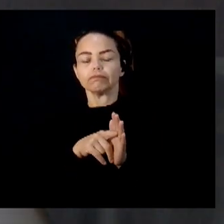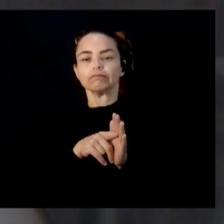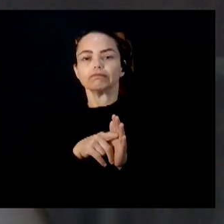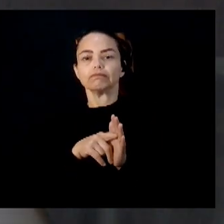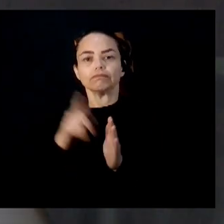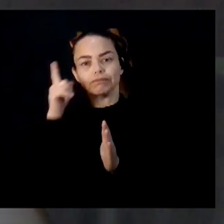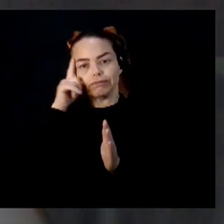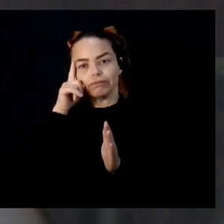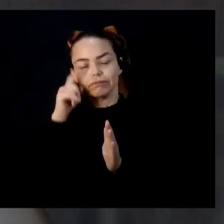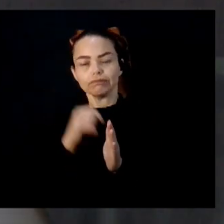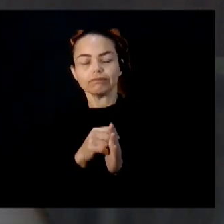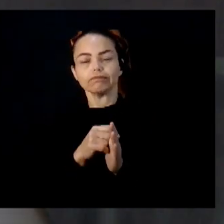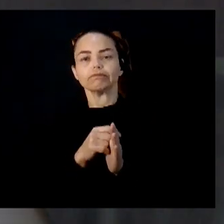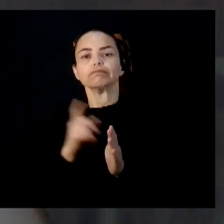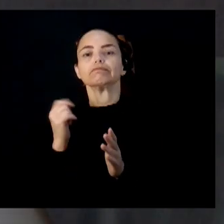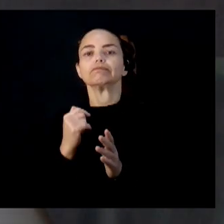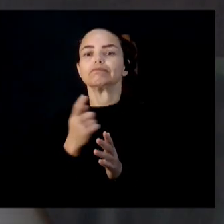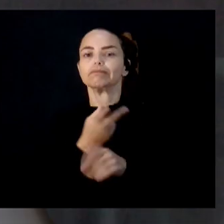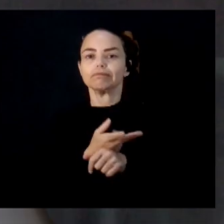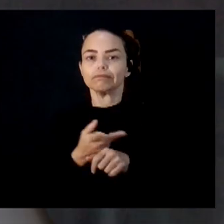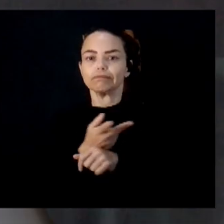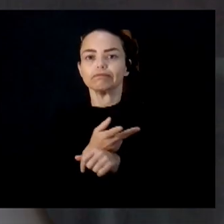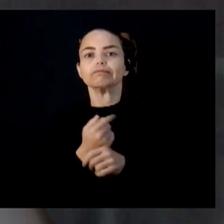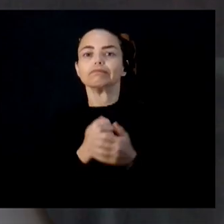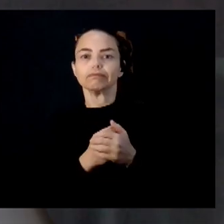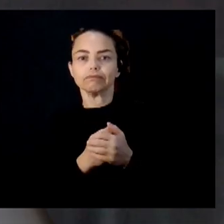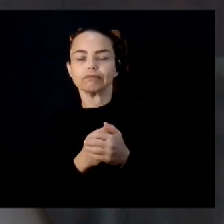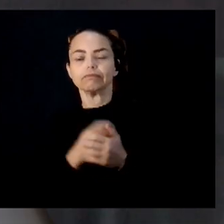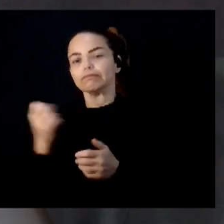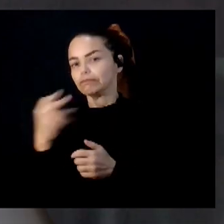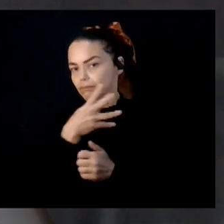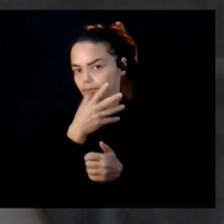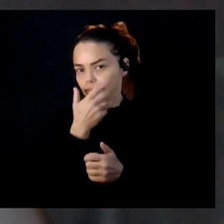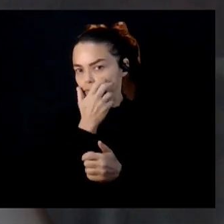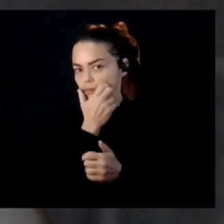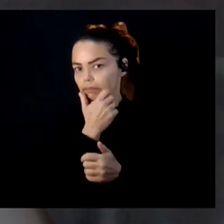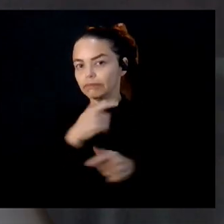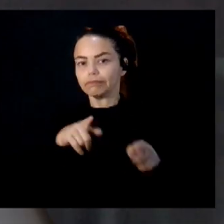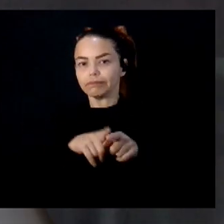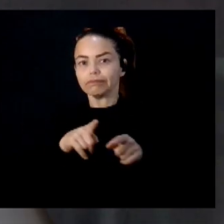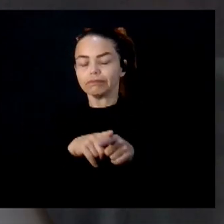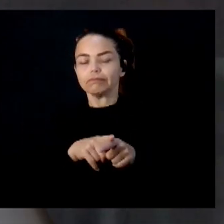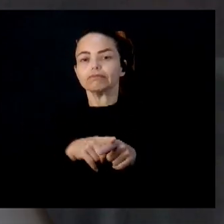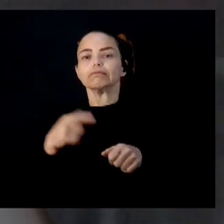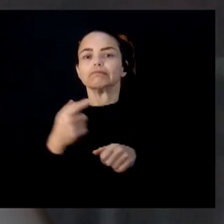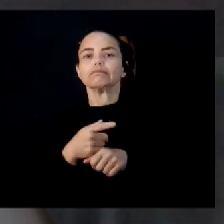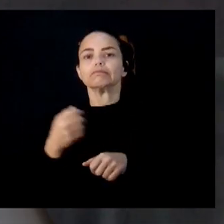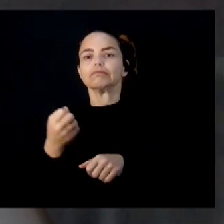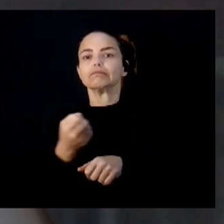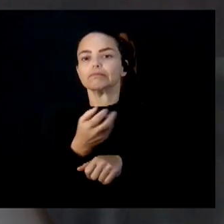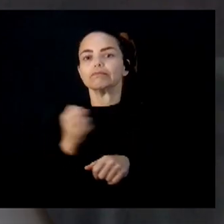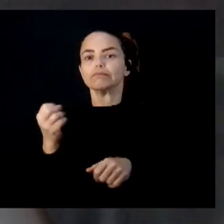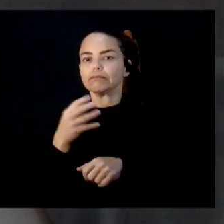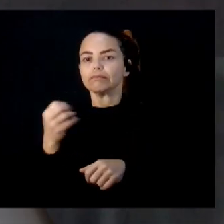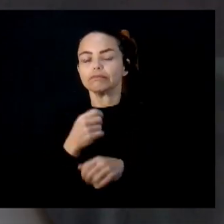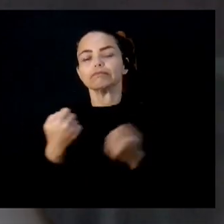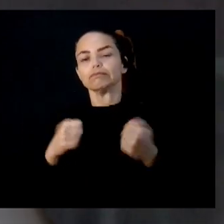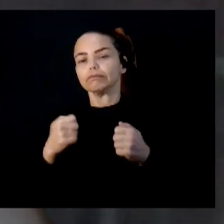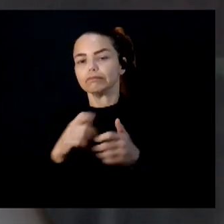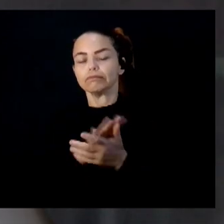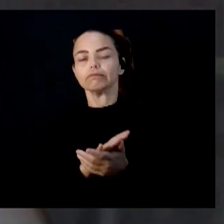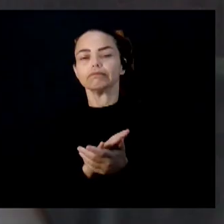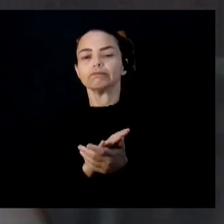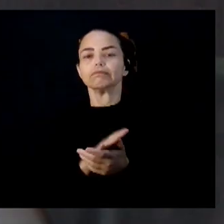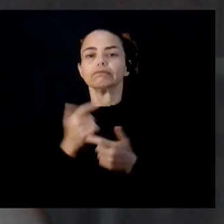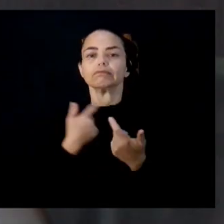cenário de não buscar tanto o novo. Só que também só ficar buscando o novo não necessariamente reacende esse